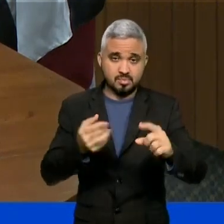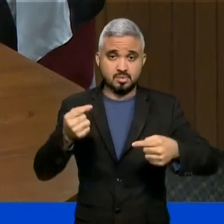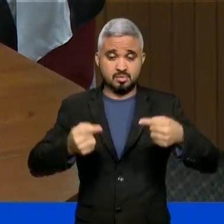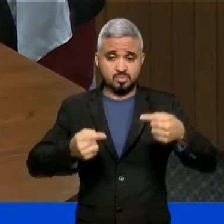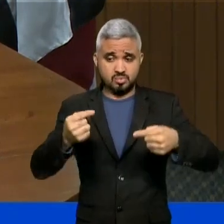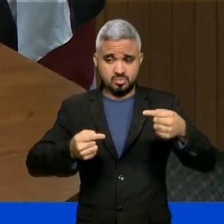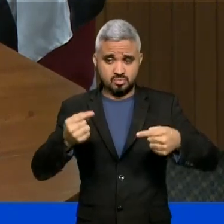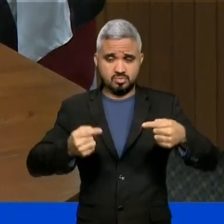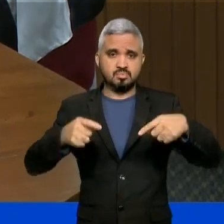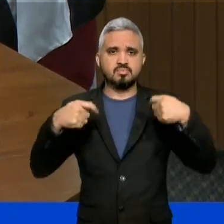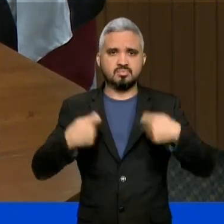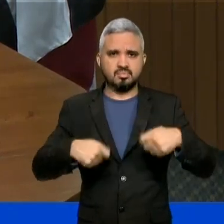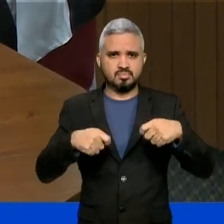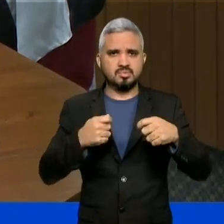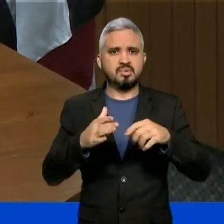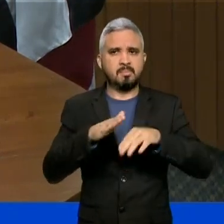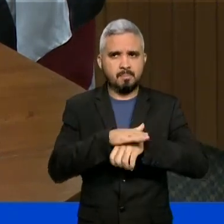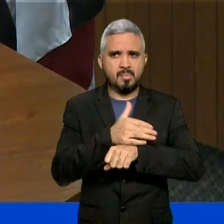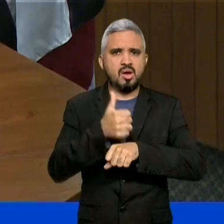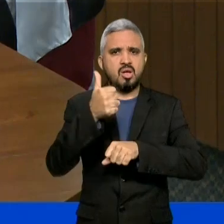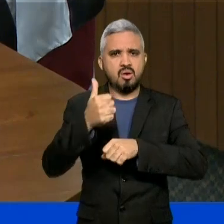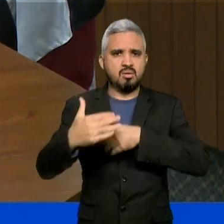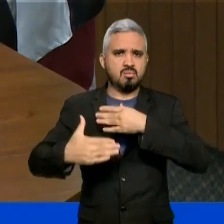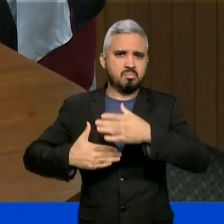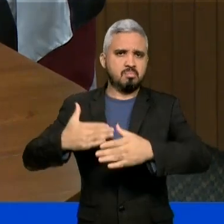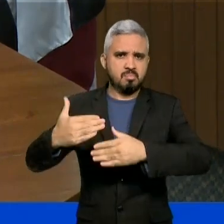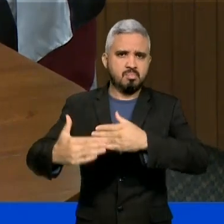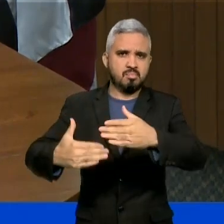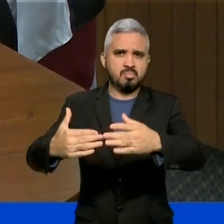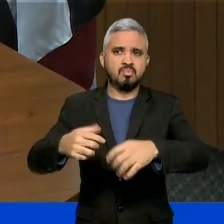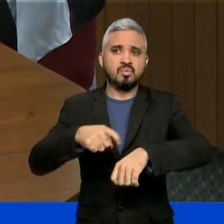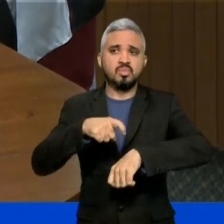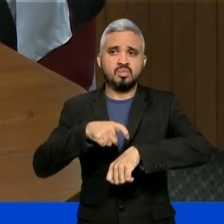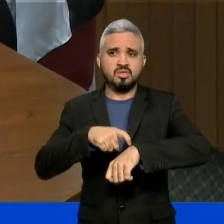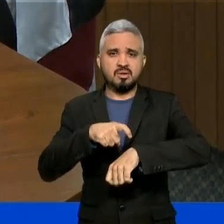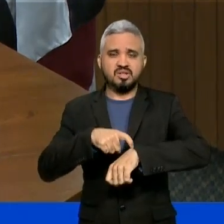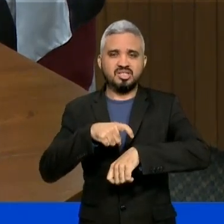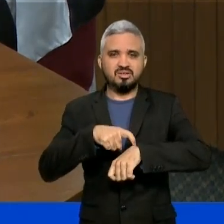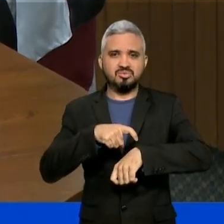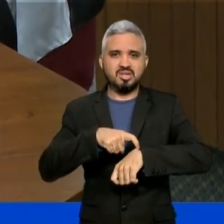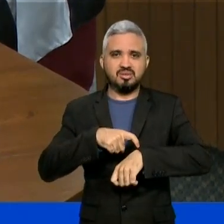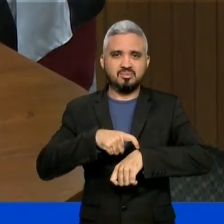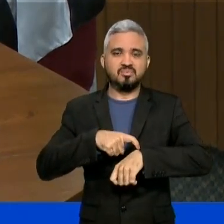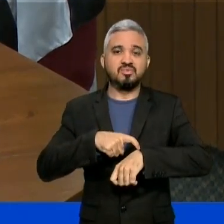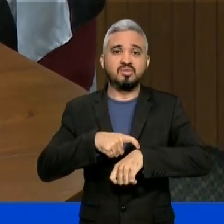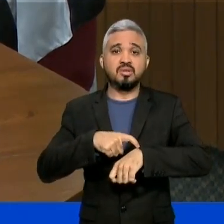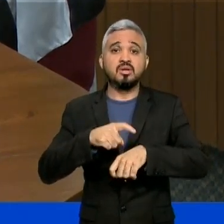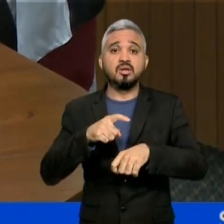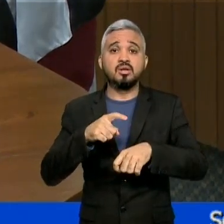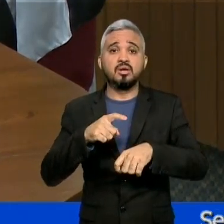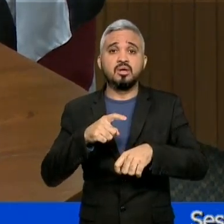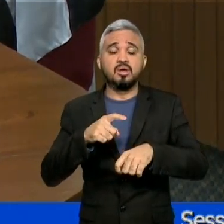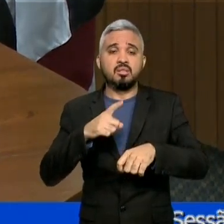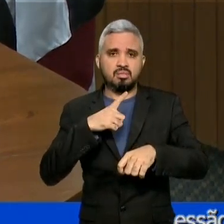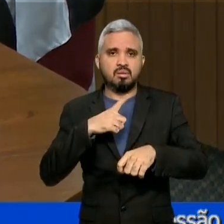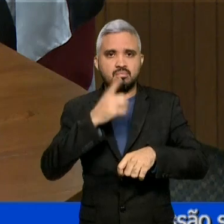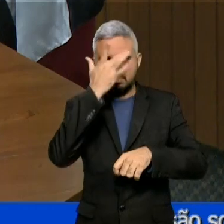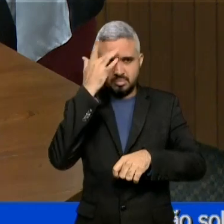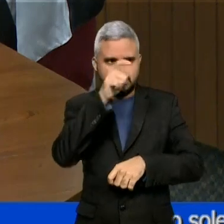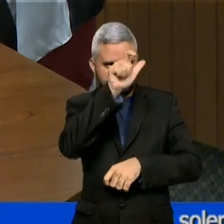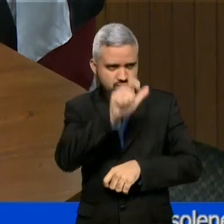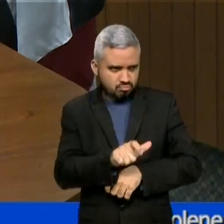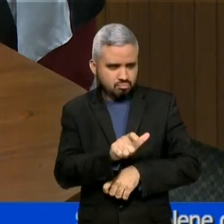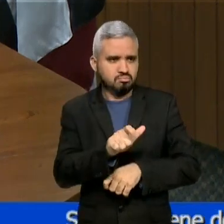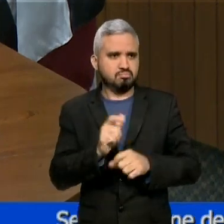ser aperfeiçoada, ser melhorada. E quando a gente encontra um ser político técnico e eficiente, nós temos